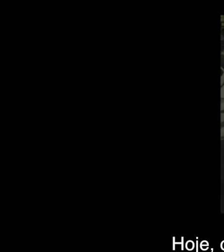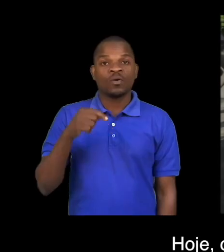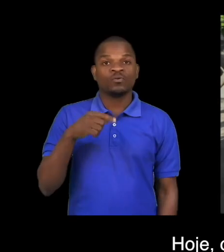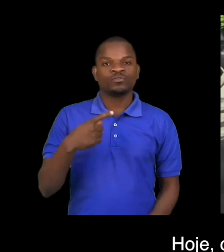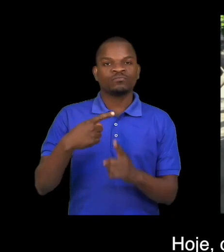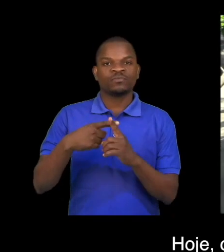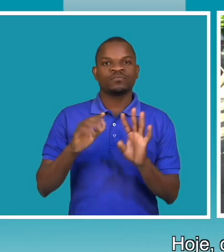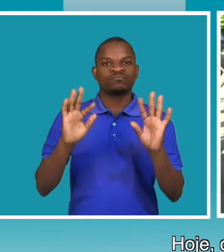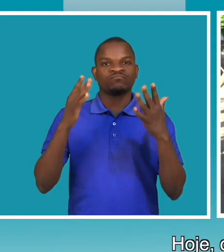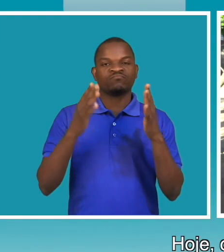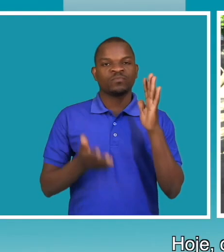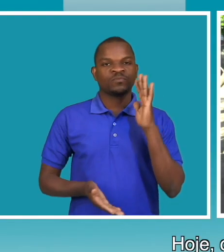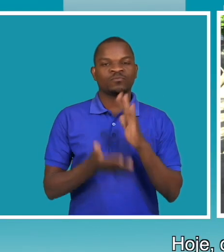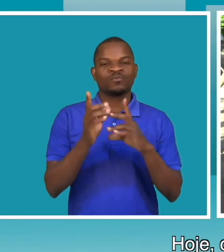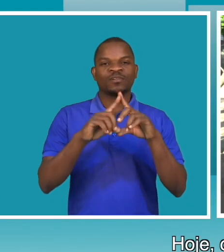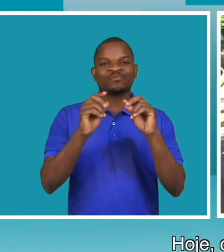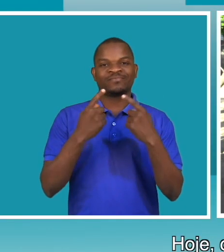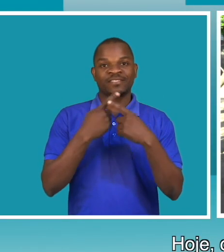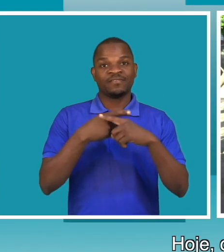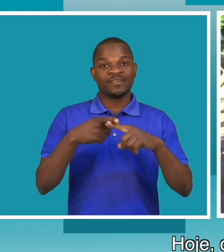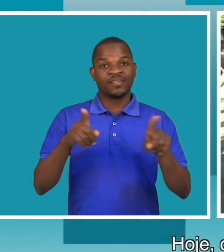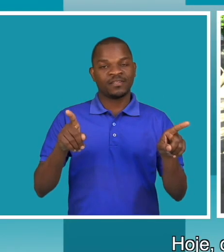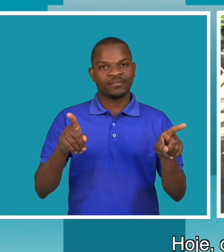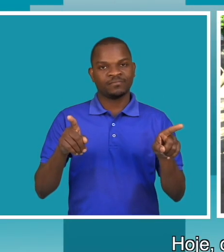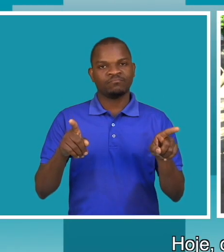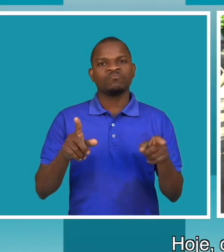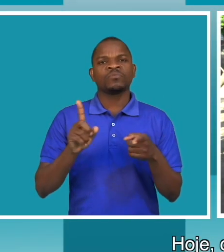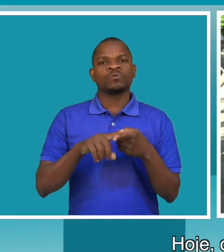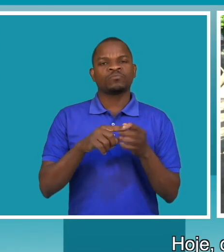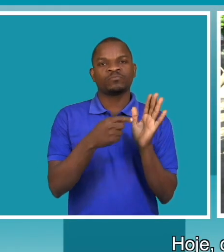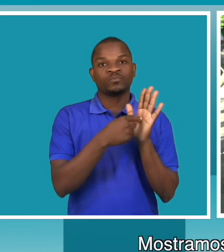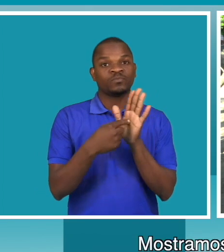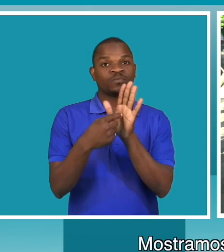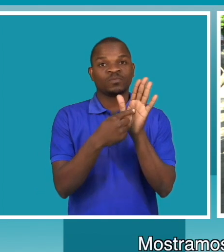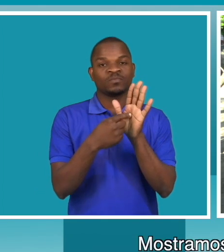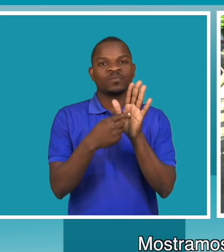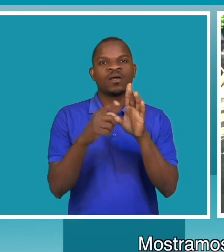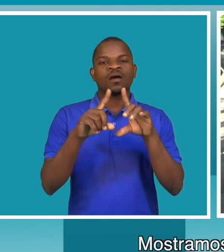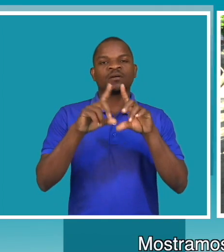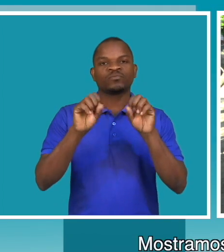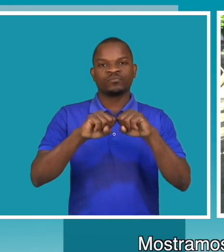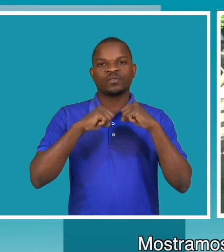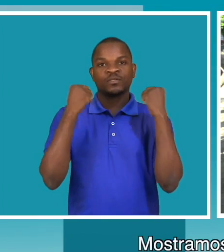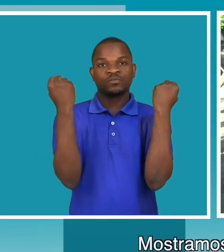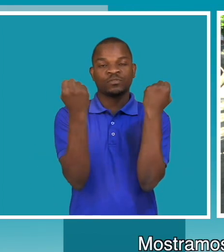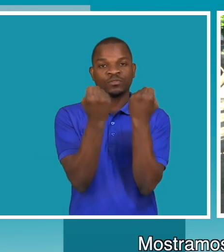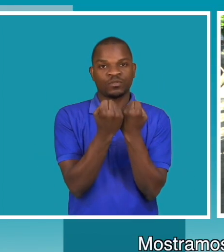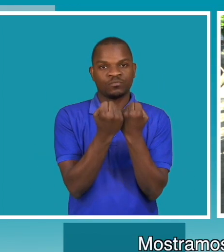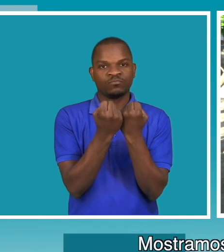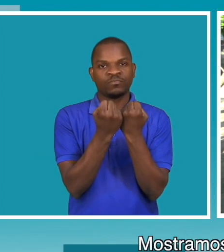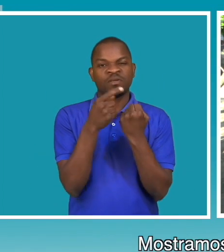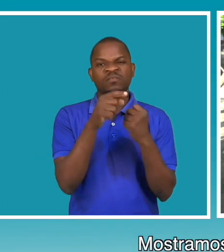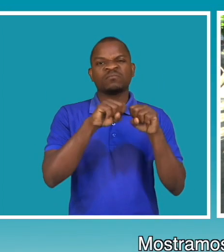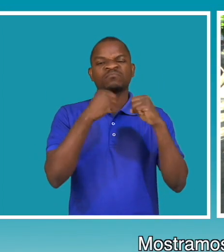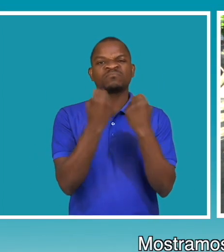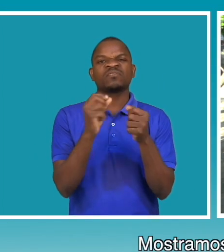Olá, hoje o Mais Vida entrou um pouco diferente das habituais. Mostrou-se aqui a associação